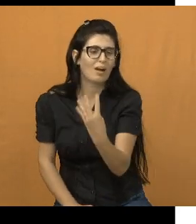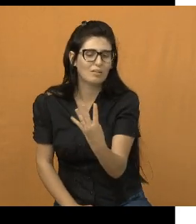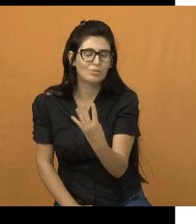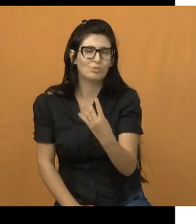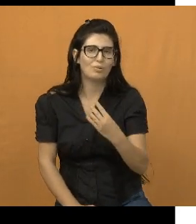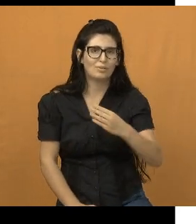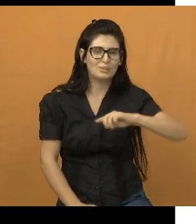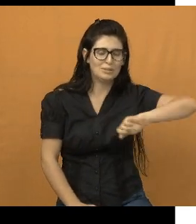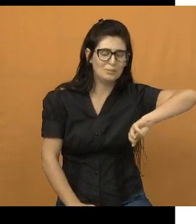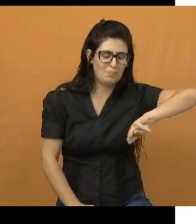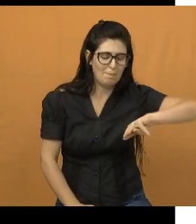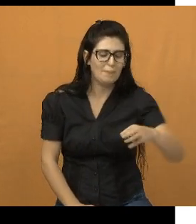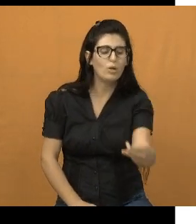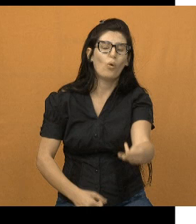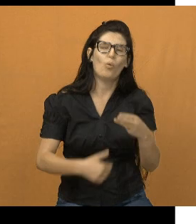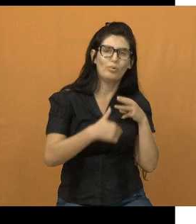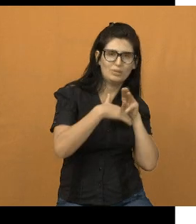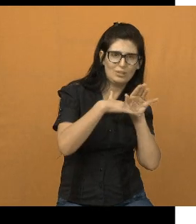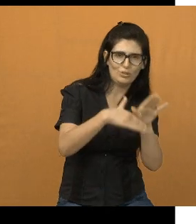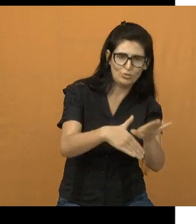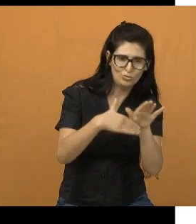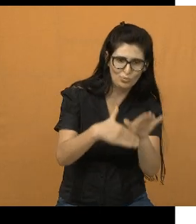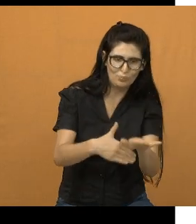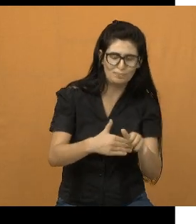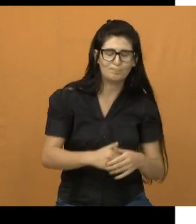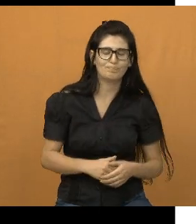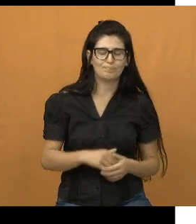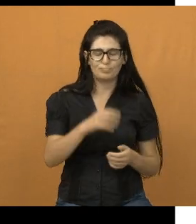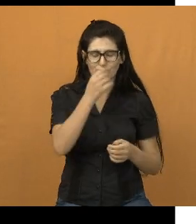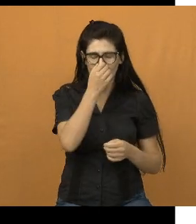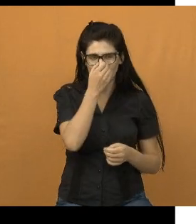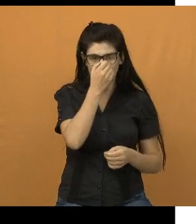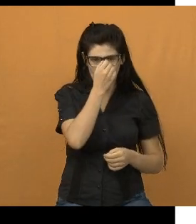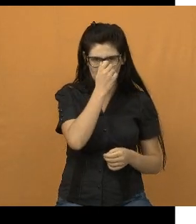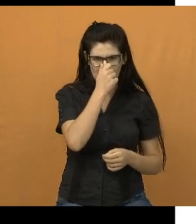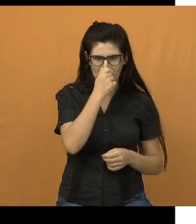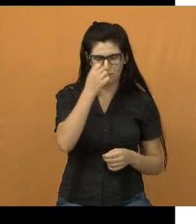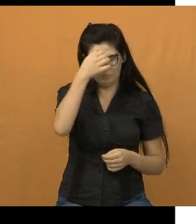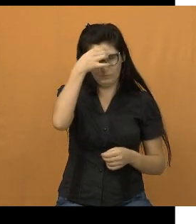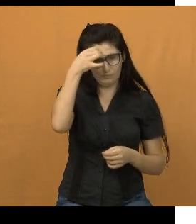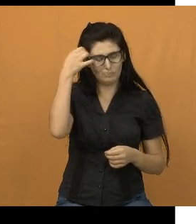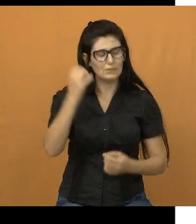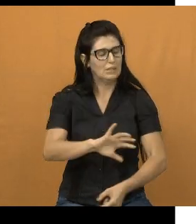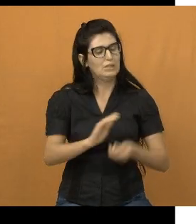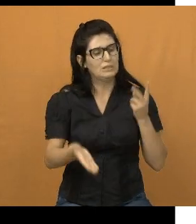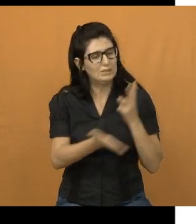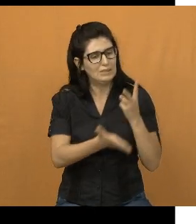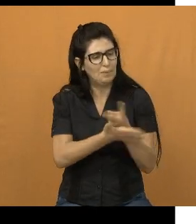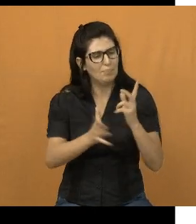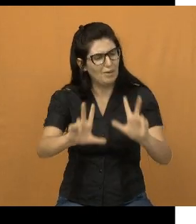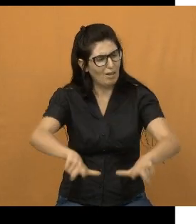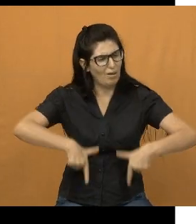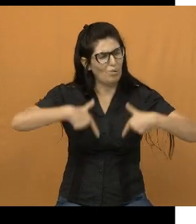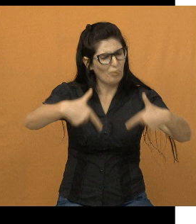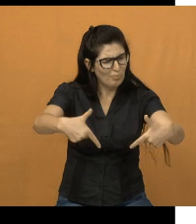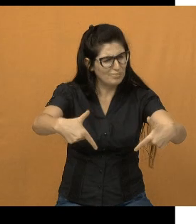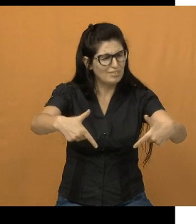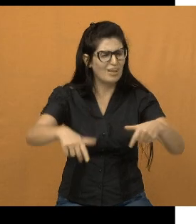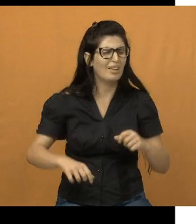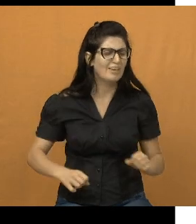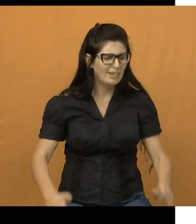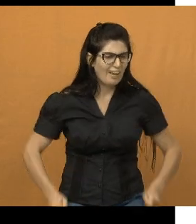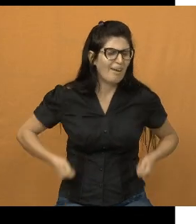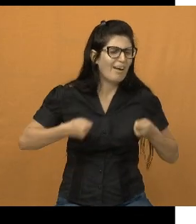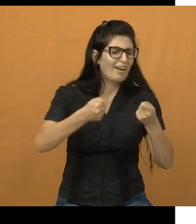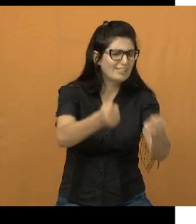14.700.000. Ainda ontem, no Comus, a gente sempre ressalta a luta de gastar mais